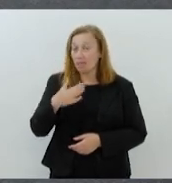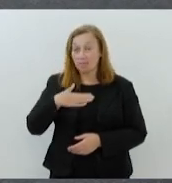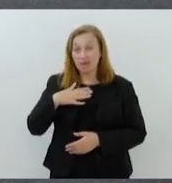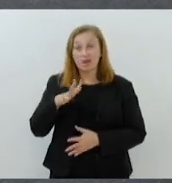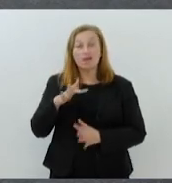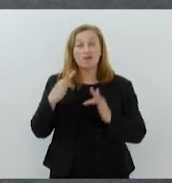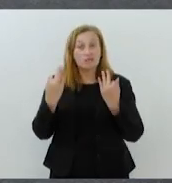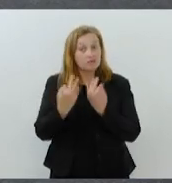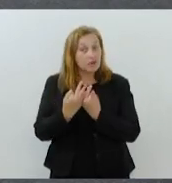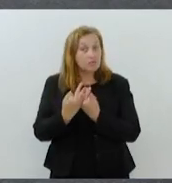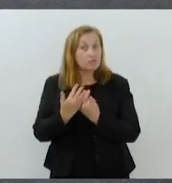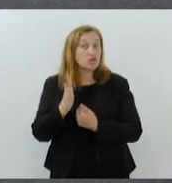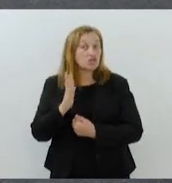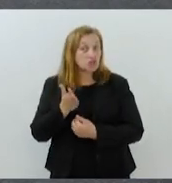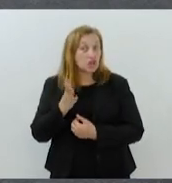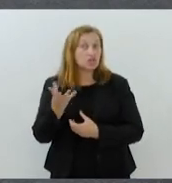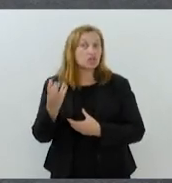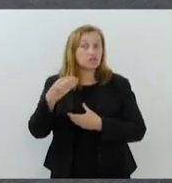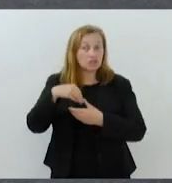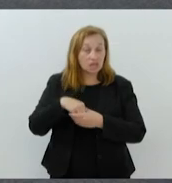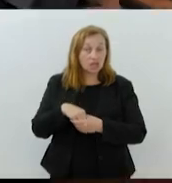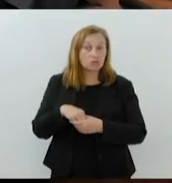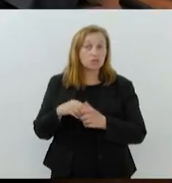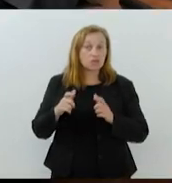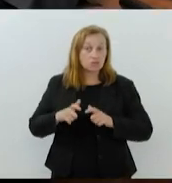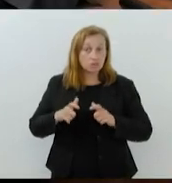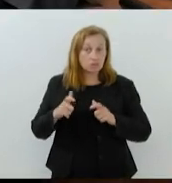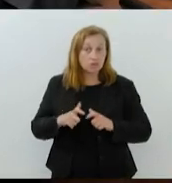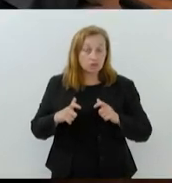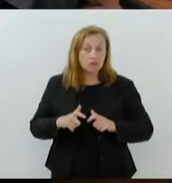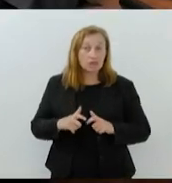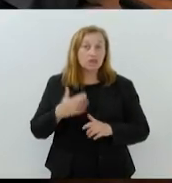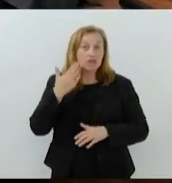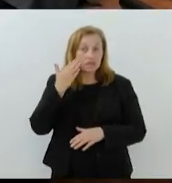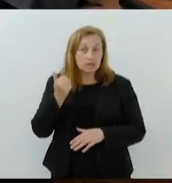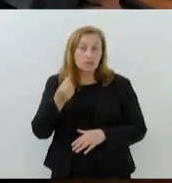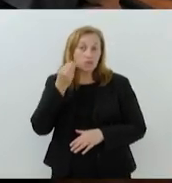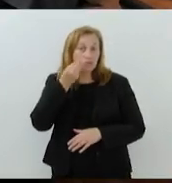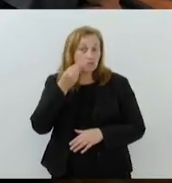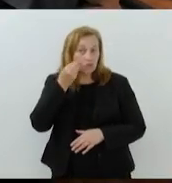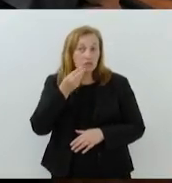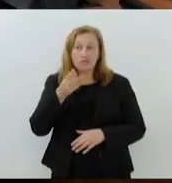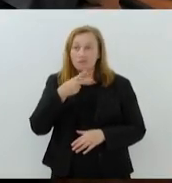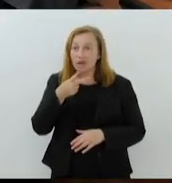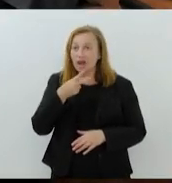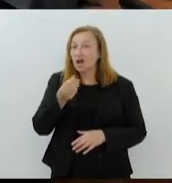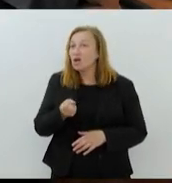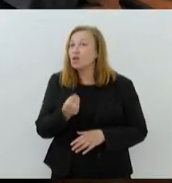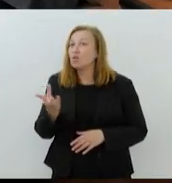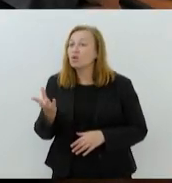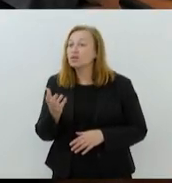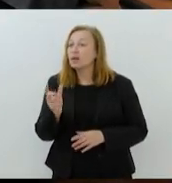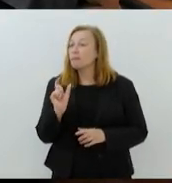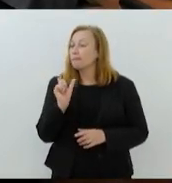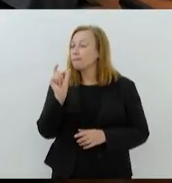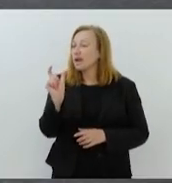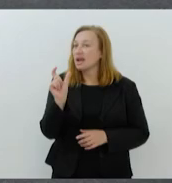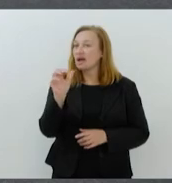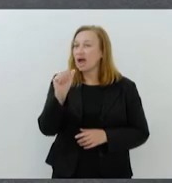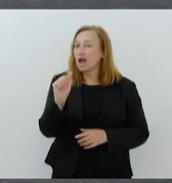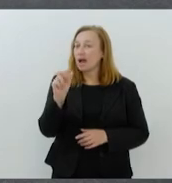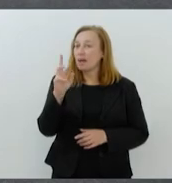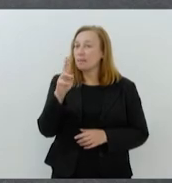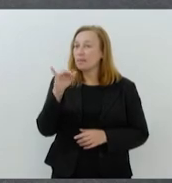mesmo, por vezes, já esteve nesse lugar e sei, justamente por essa experiência, falado o quanto que o termo abrigo ele é